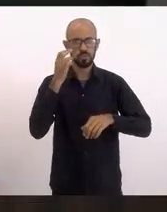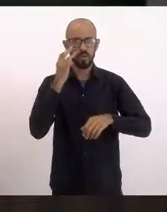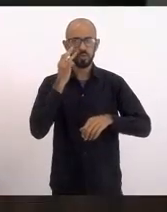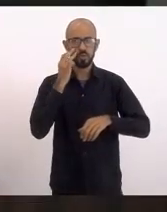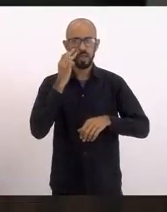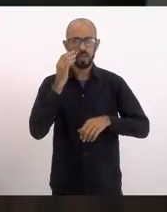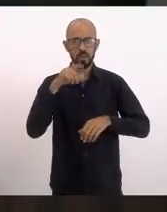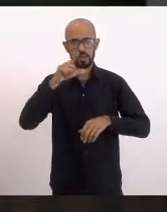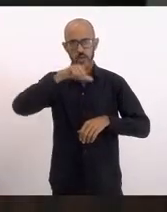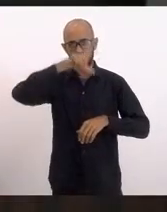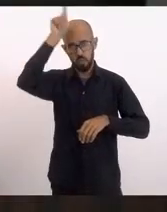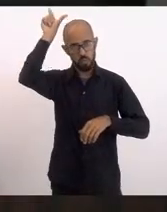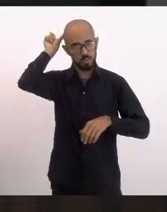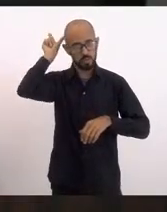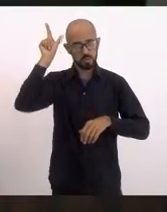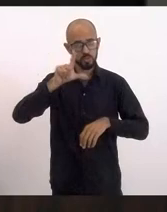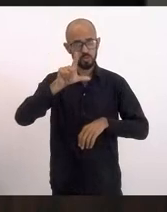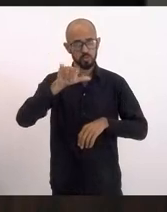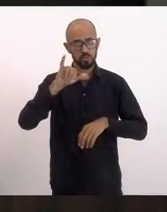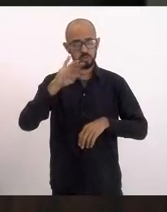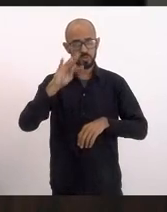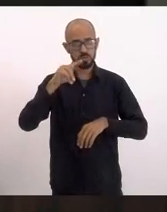Luiz, Lucinha,